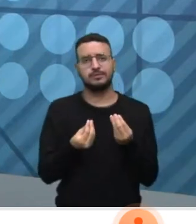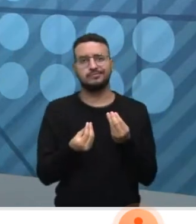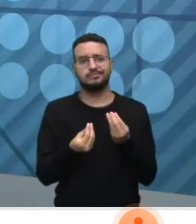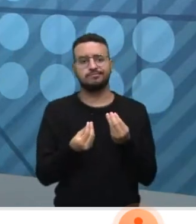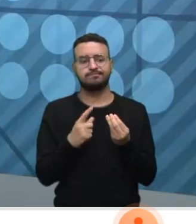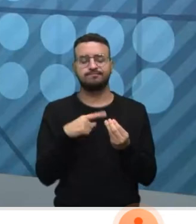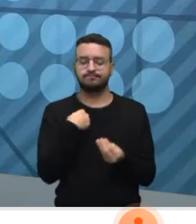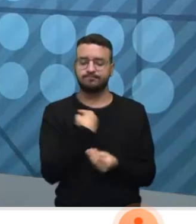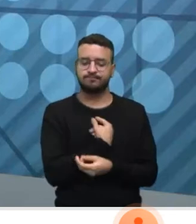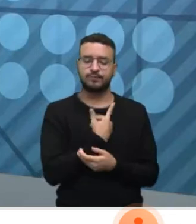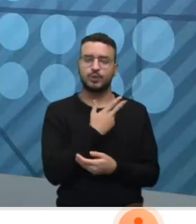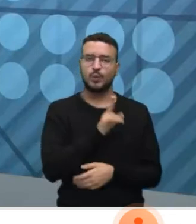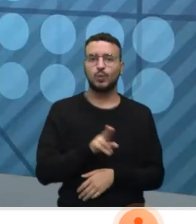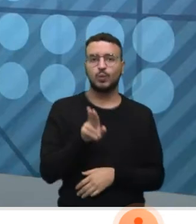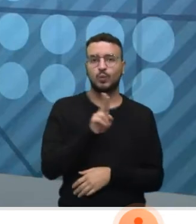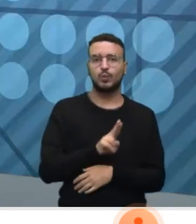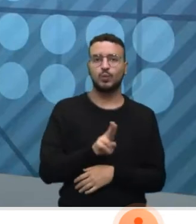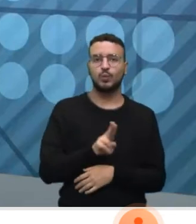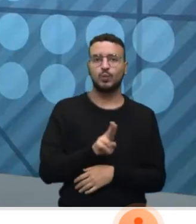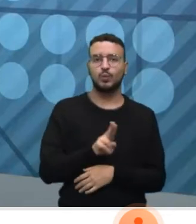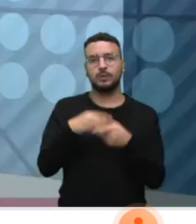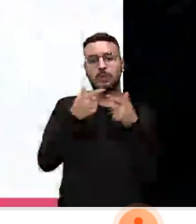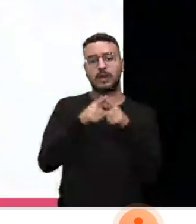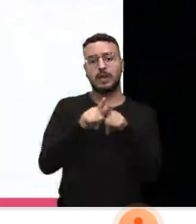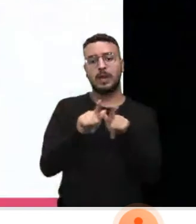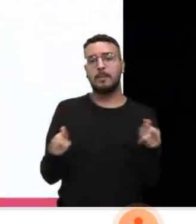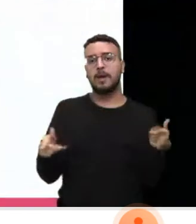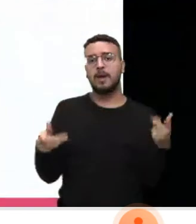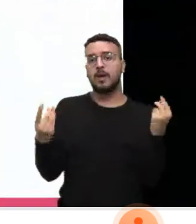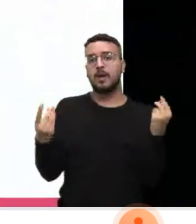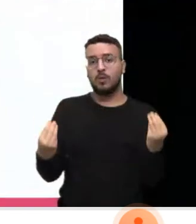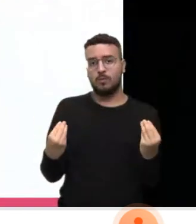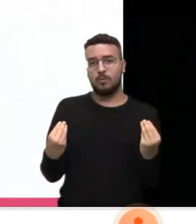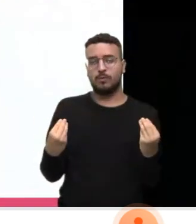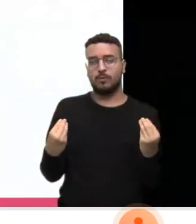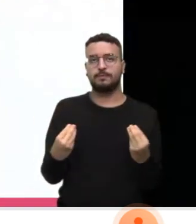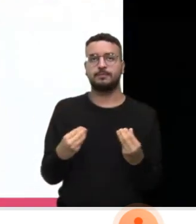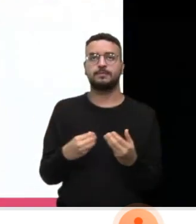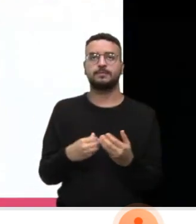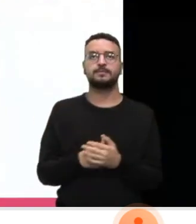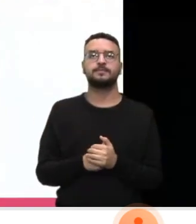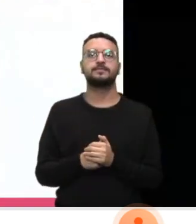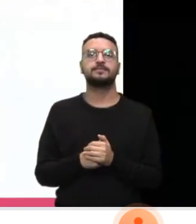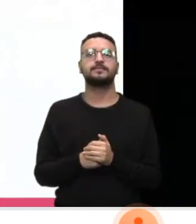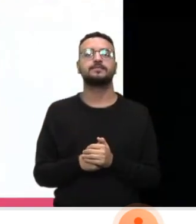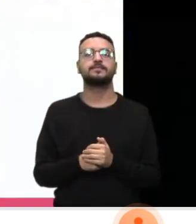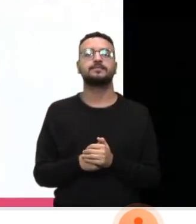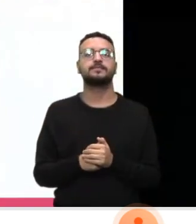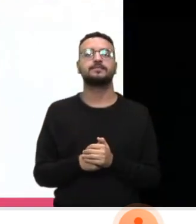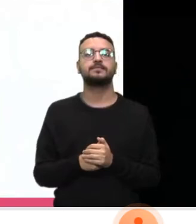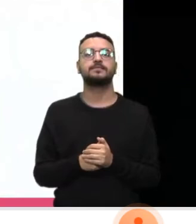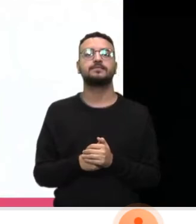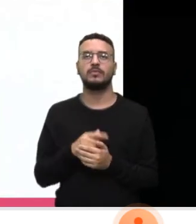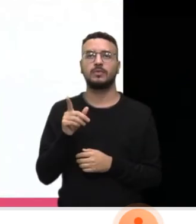ater nos aspectos gramaticais. Então, no quadro, nós temos a seguinte questão. De acordo com Chuí, de